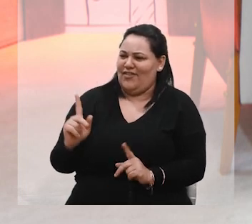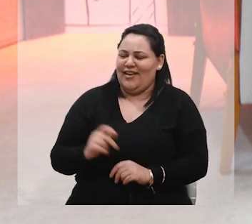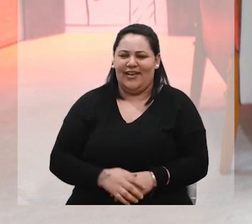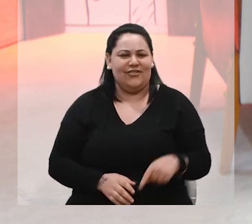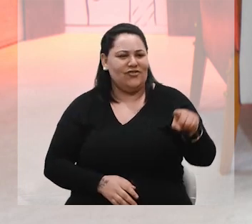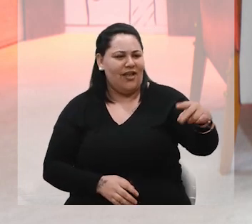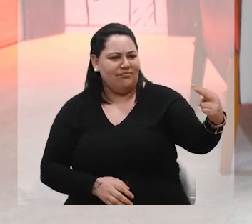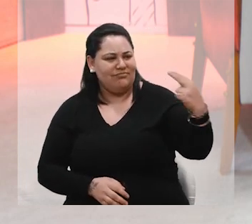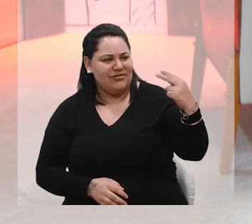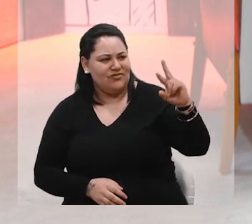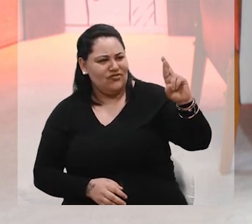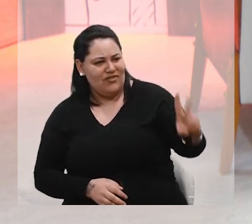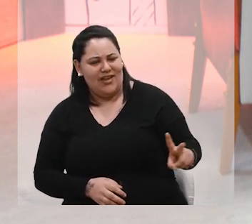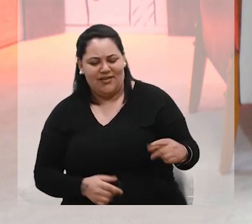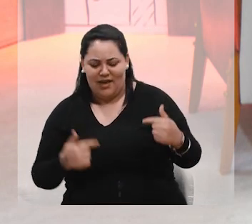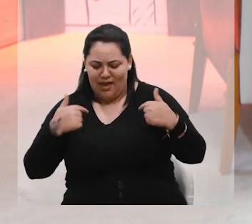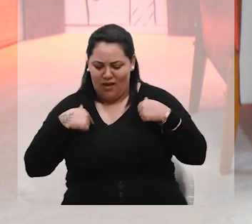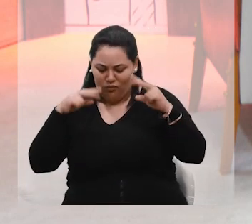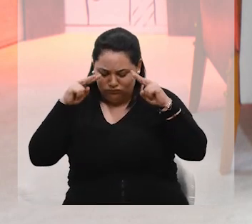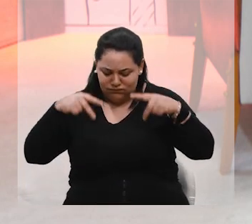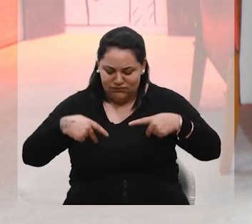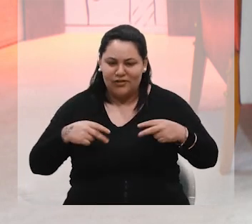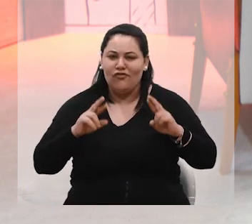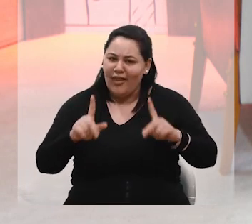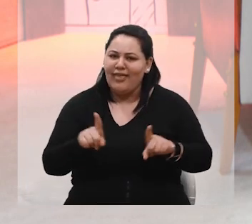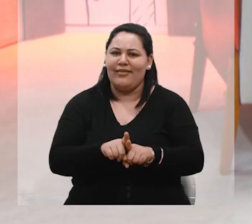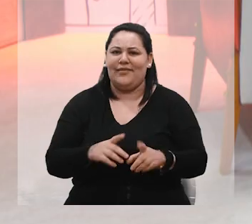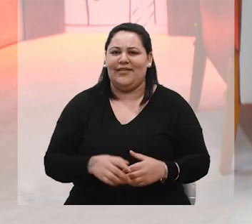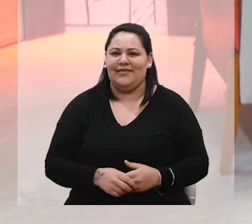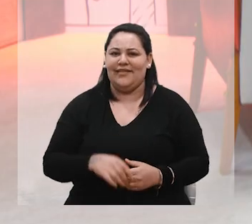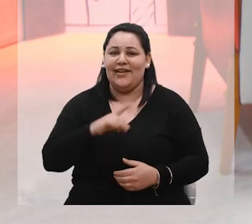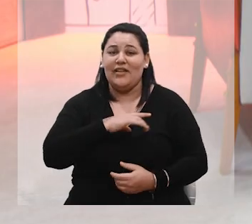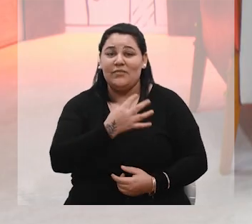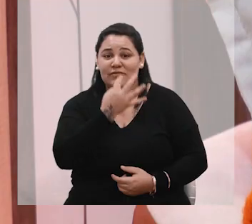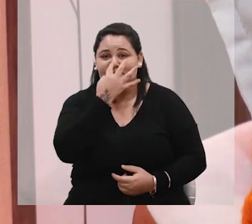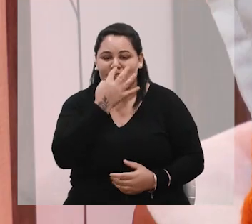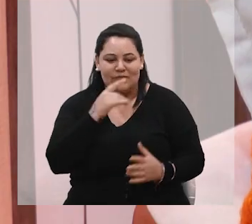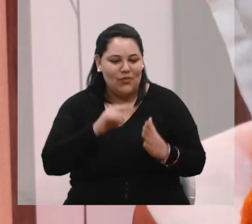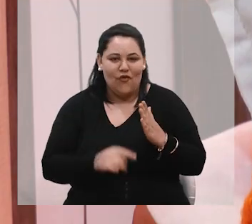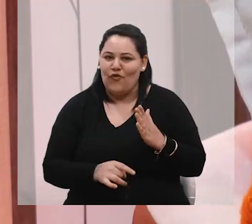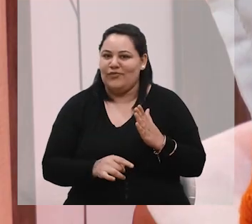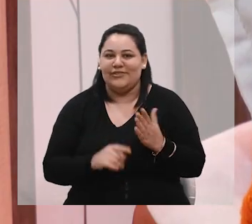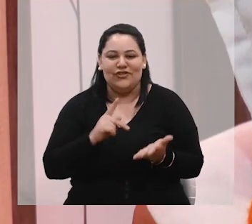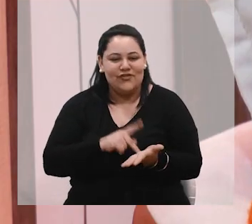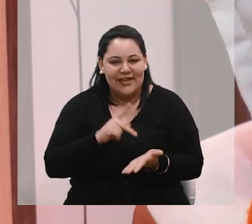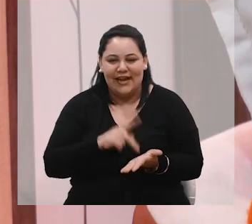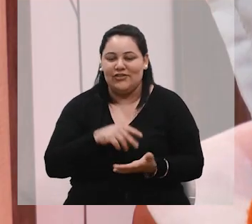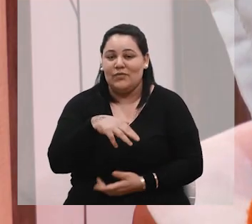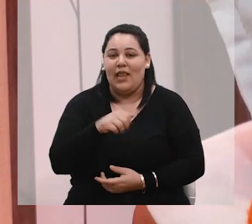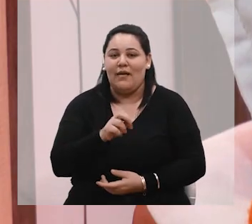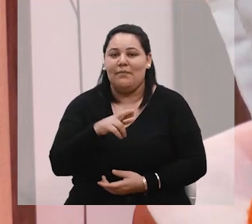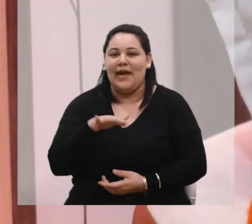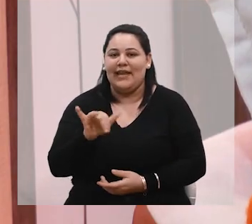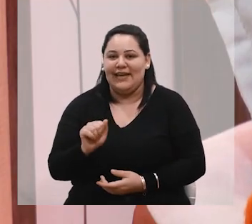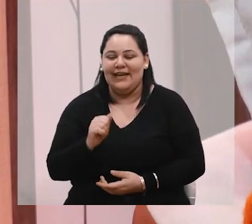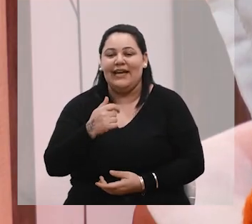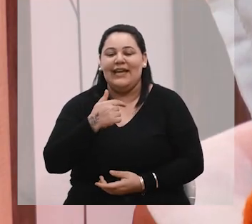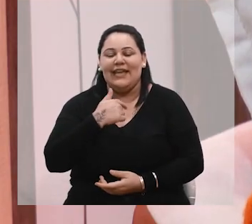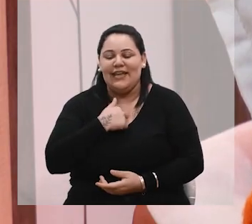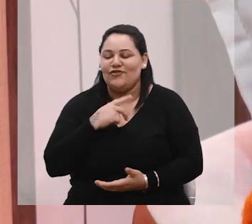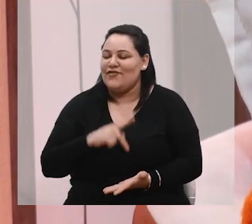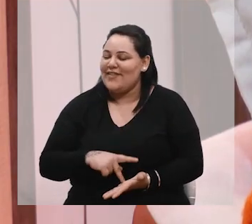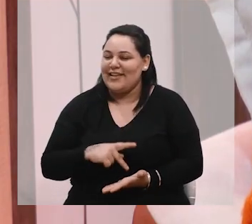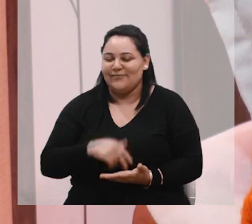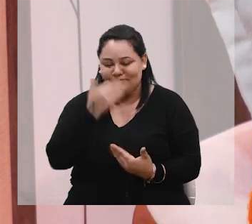como a Nilce se vê, né? E eu tenho, assim, uma admiração profunda pela Maria Valéria e sou muito grata,